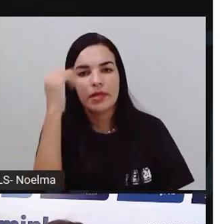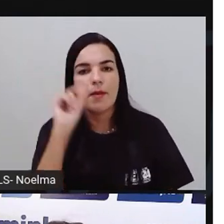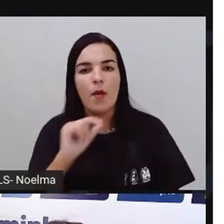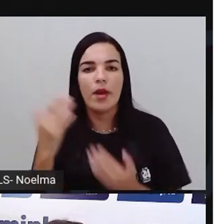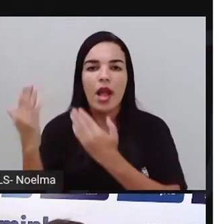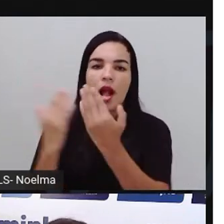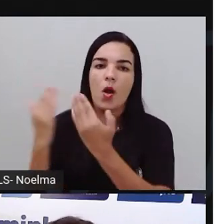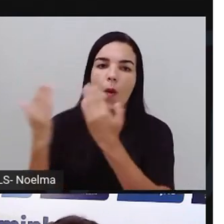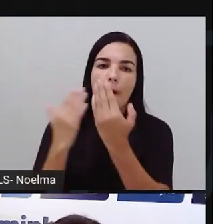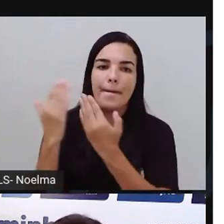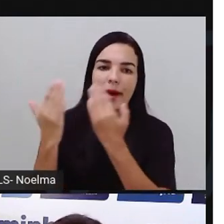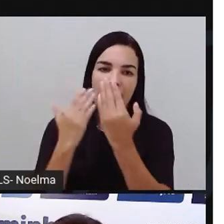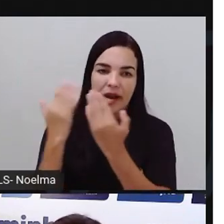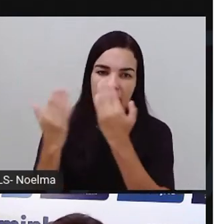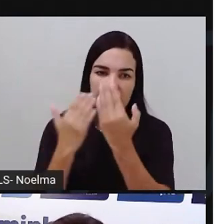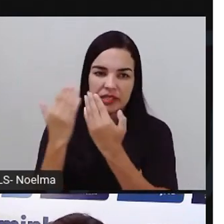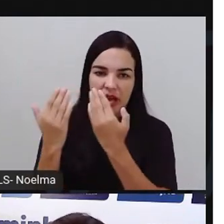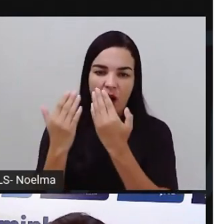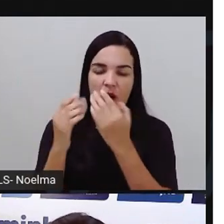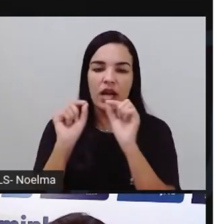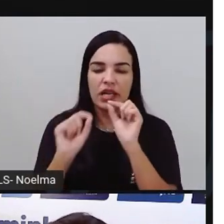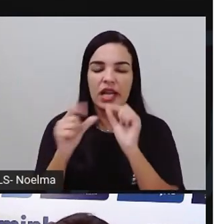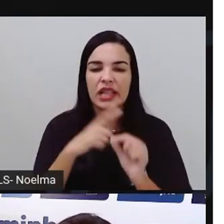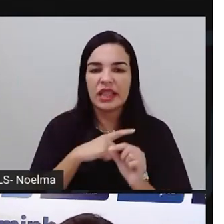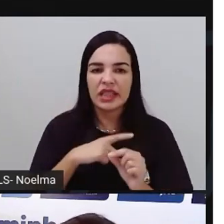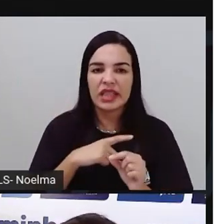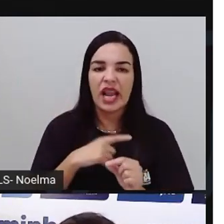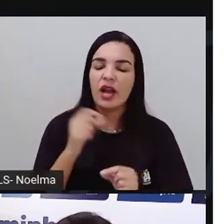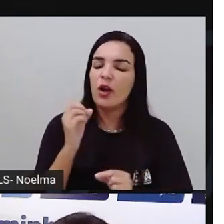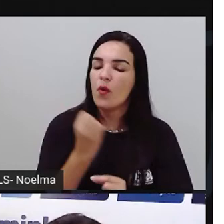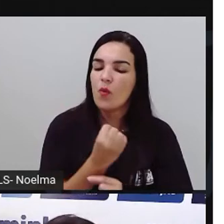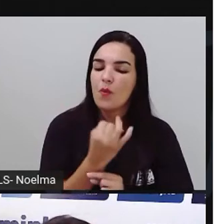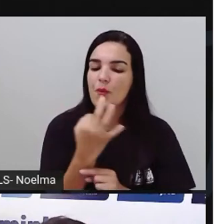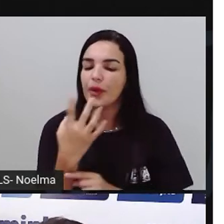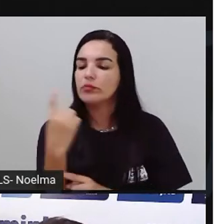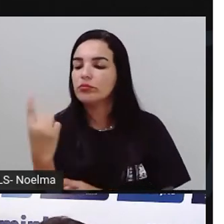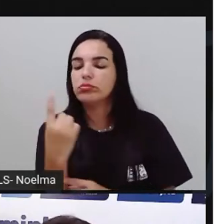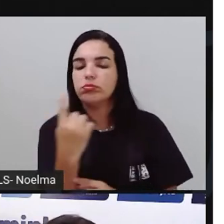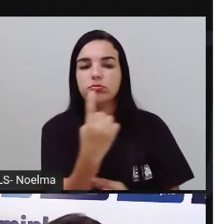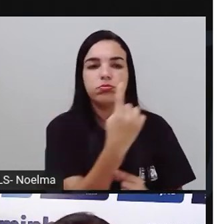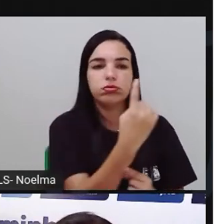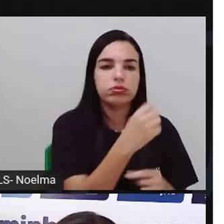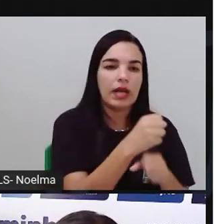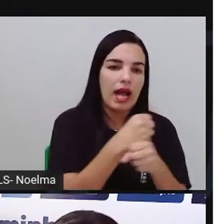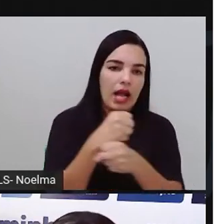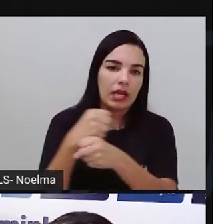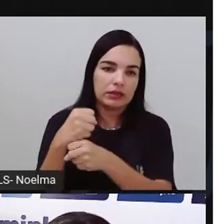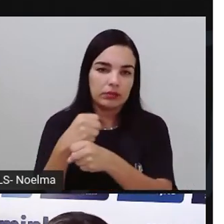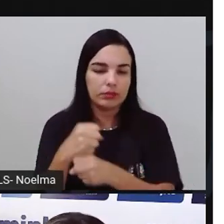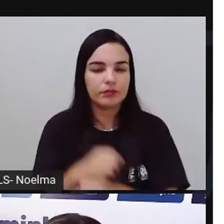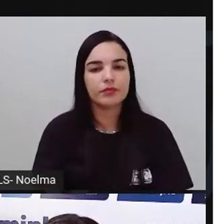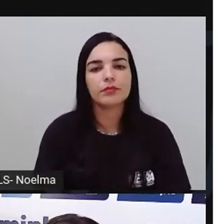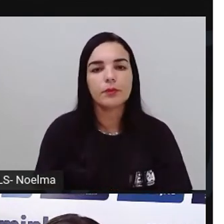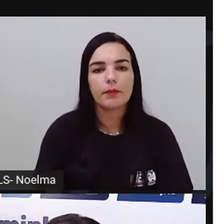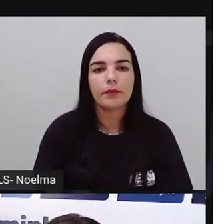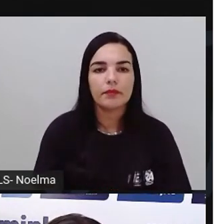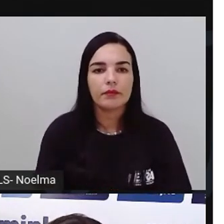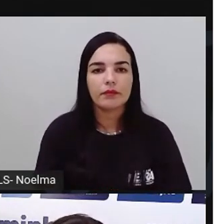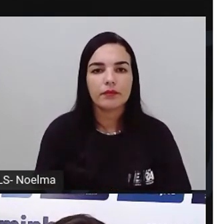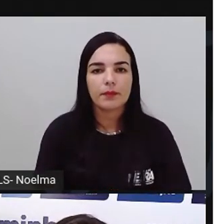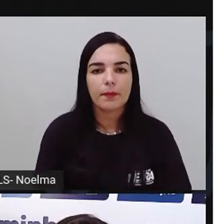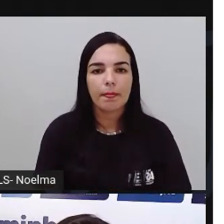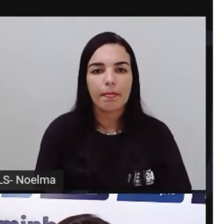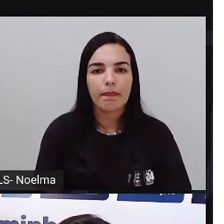a equivalência com os valores representados de forma individual em cada coluna.